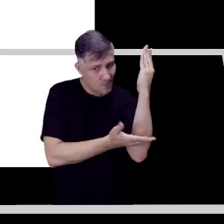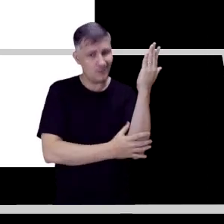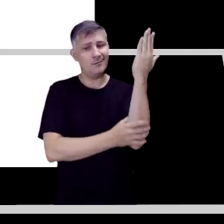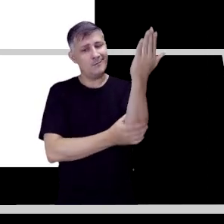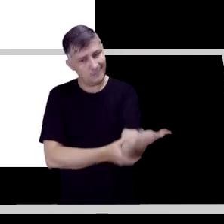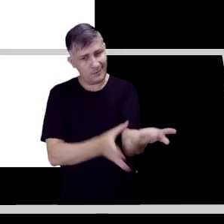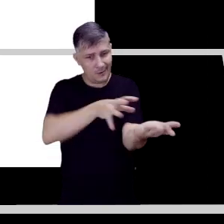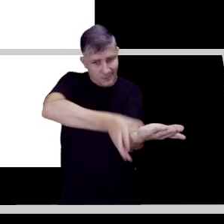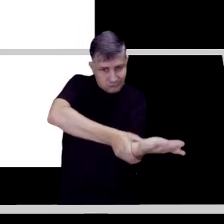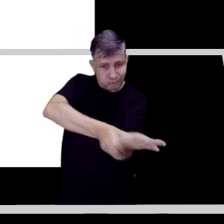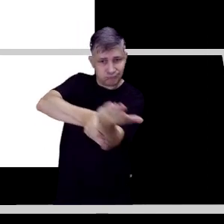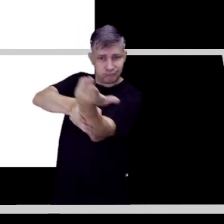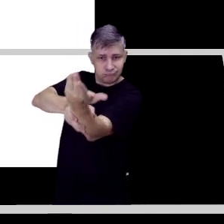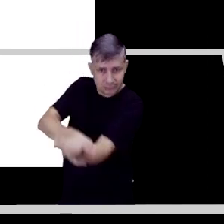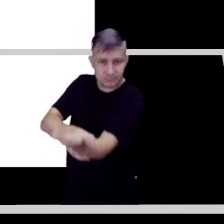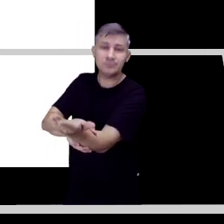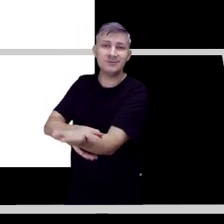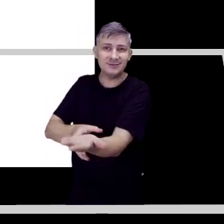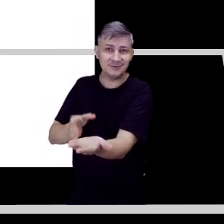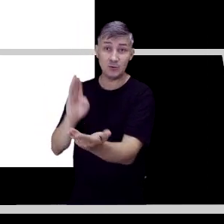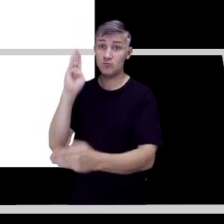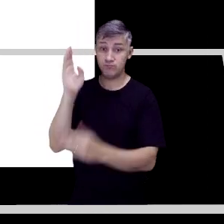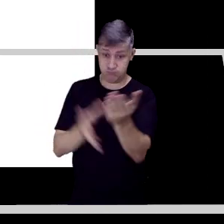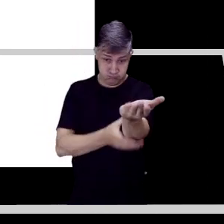o corte, levar